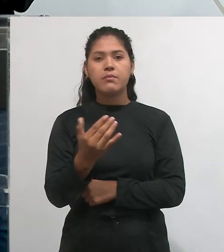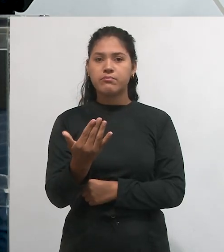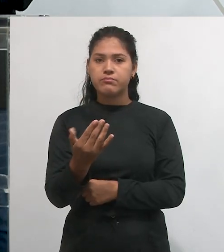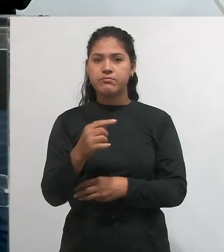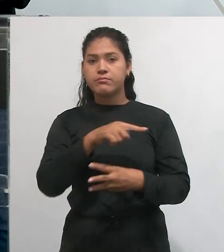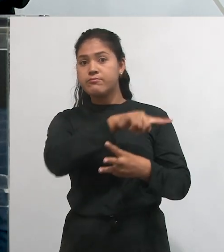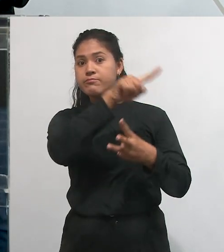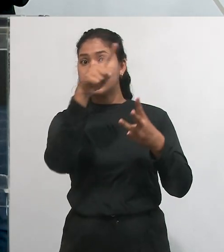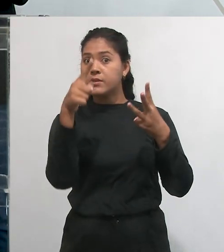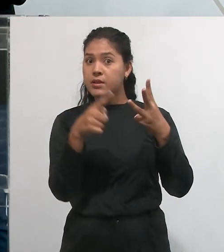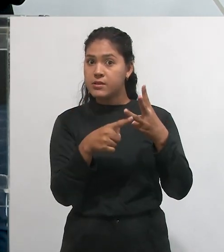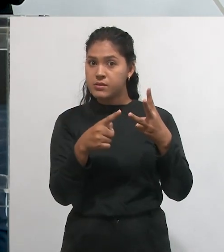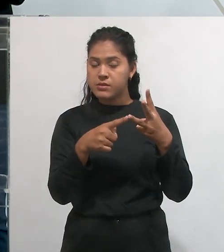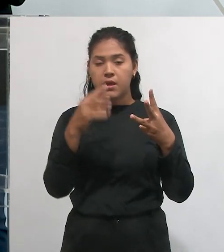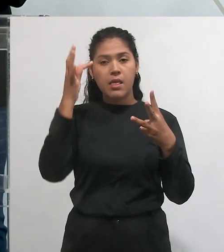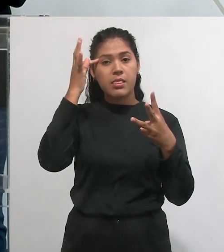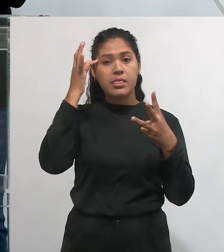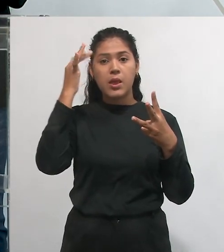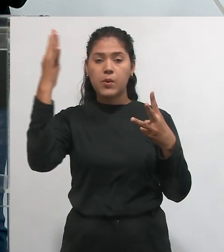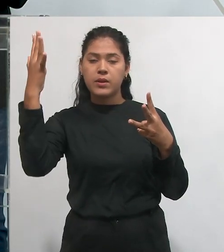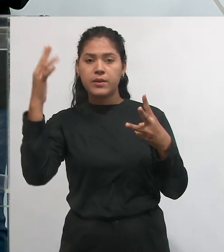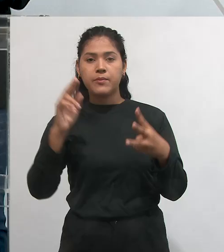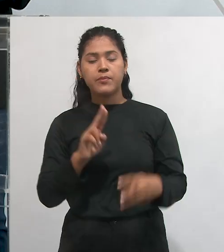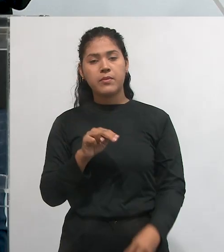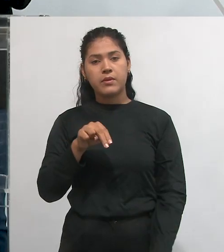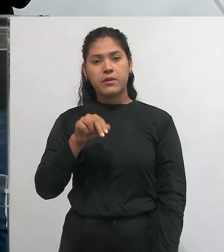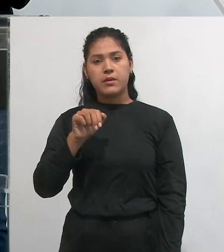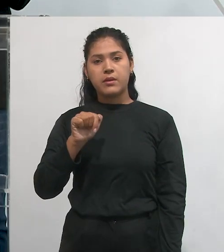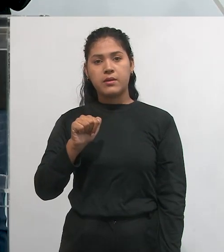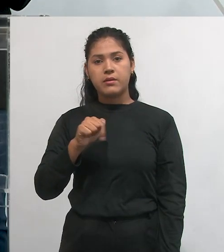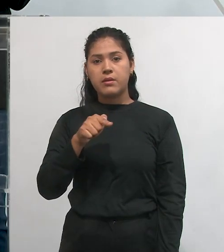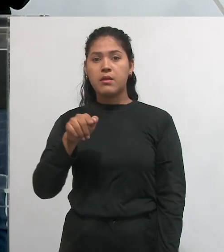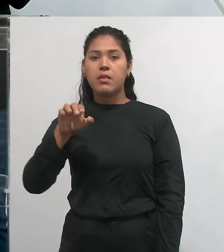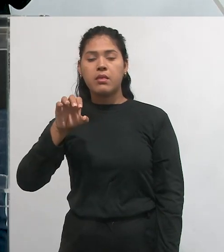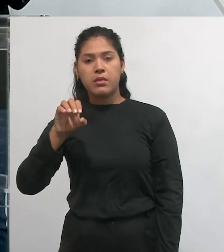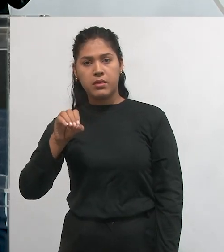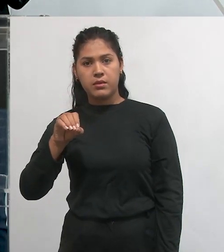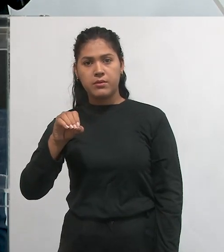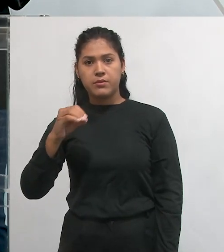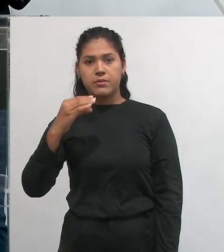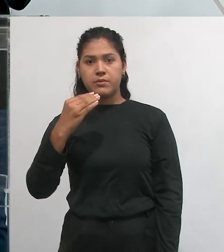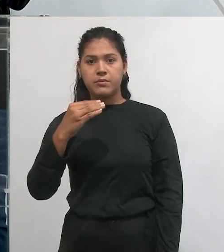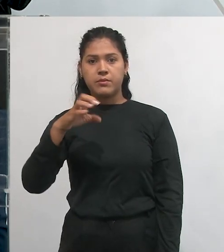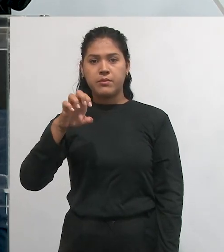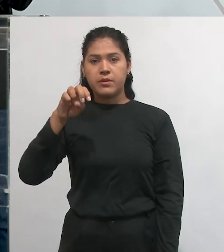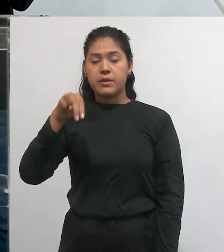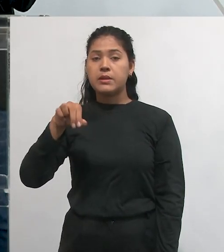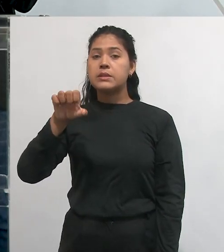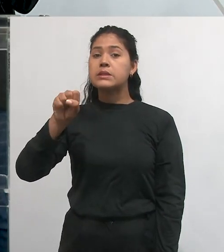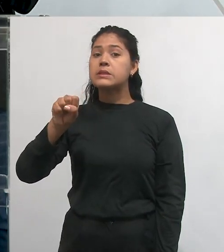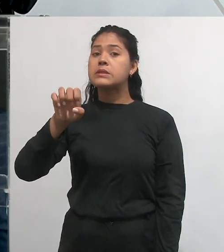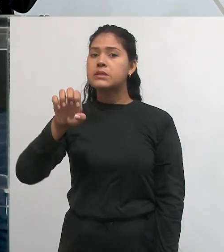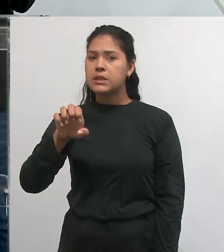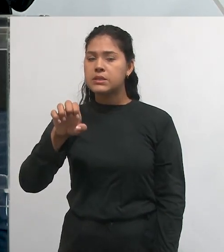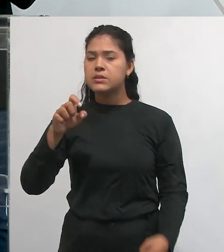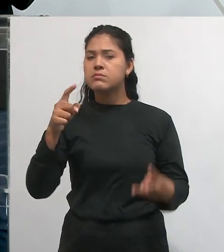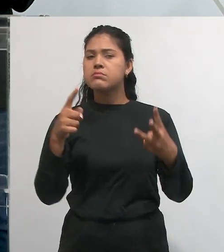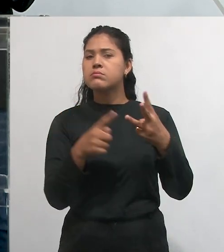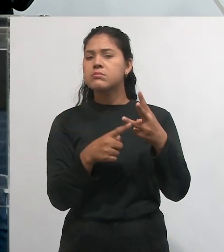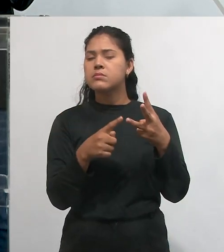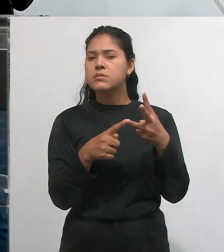pode reportar, que é a linguagem do nonsense, que é a linguagem que nós podemos atribuir sobre